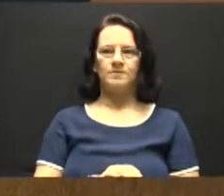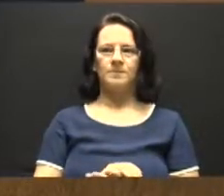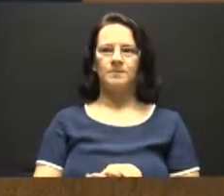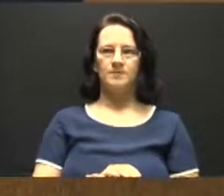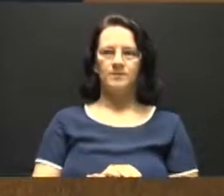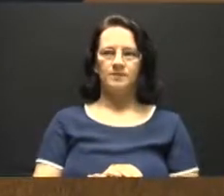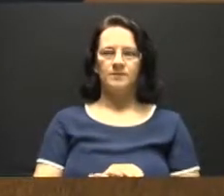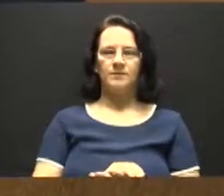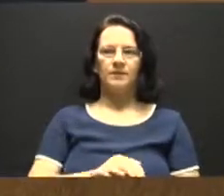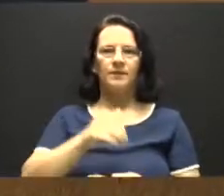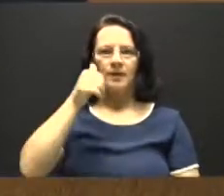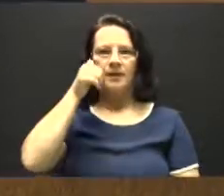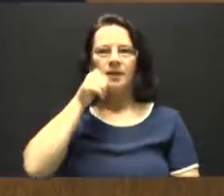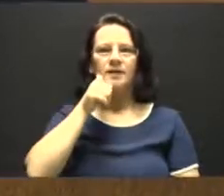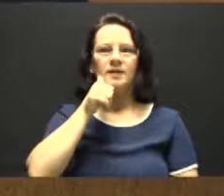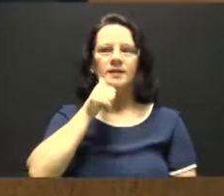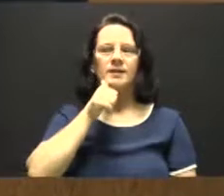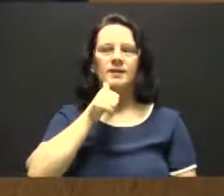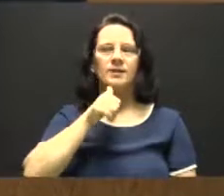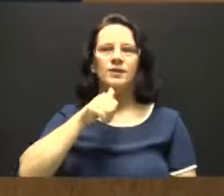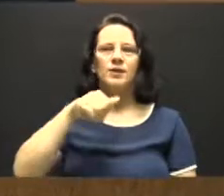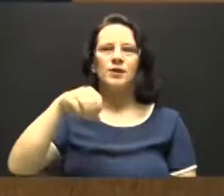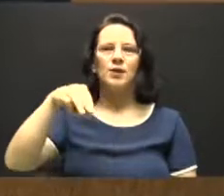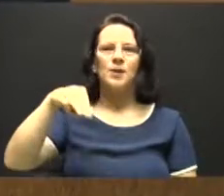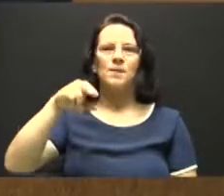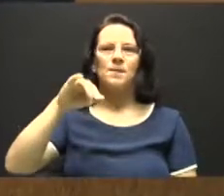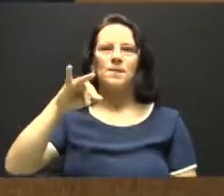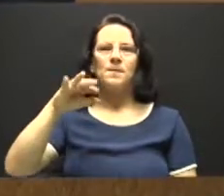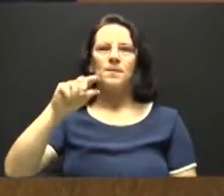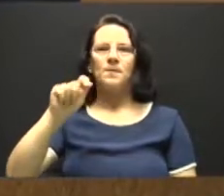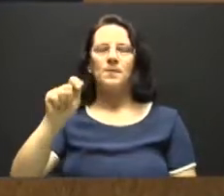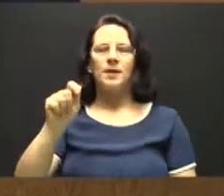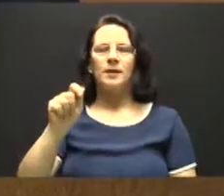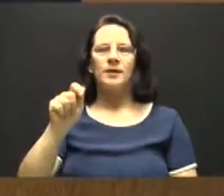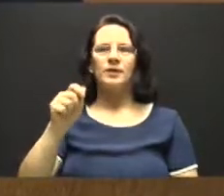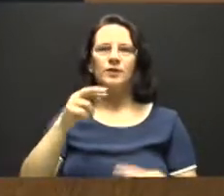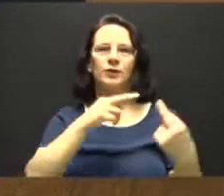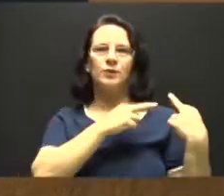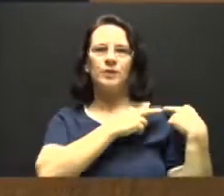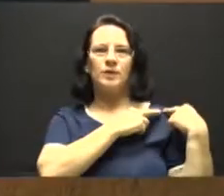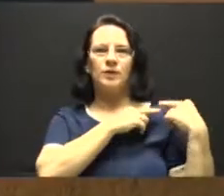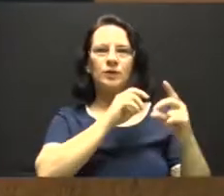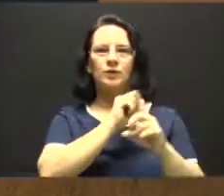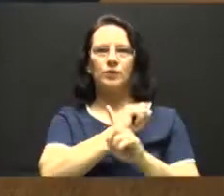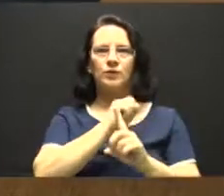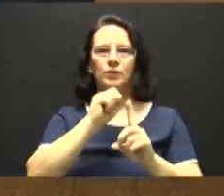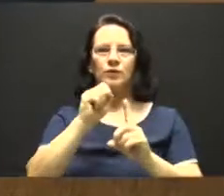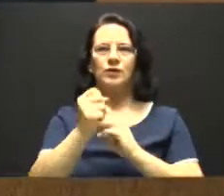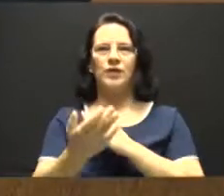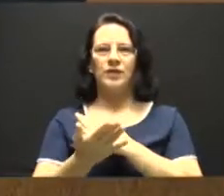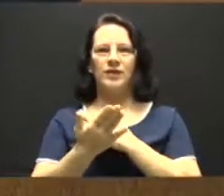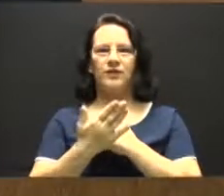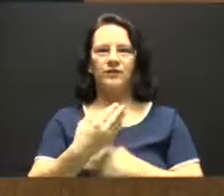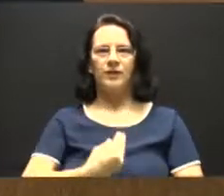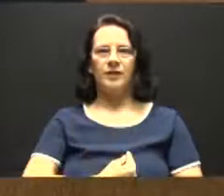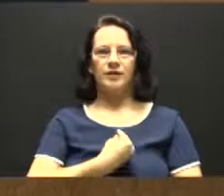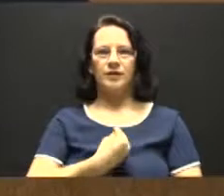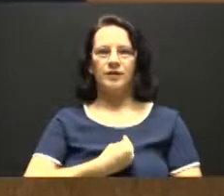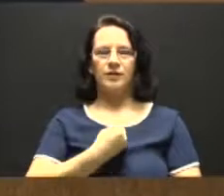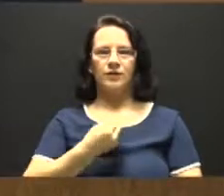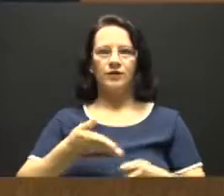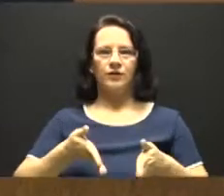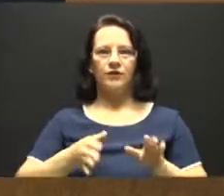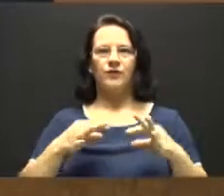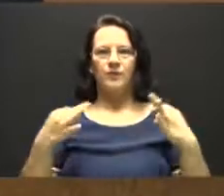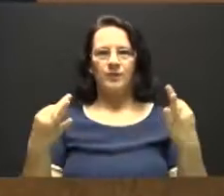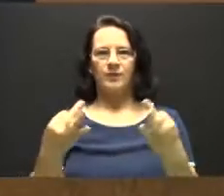lentíssima senhora maria shirley venâncio representante da associação em defesa da vida nascente e